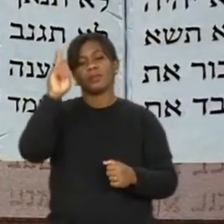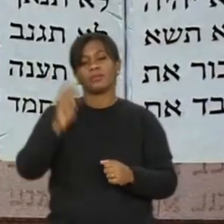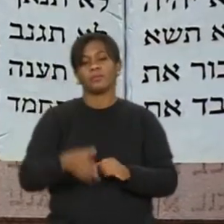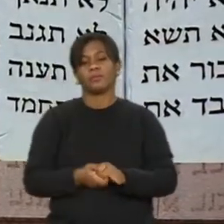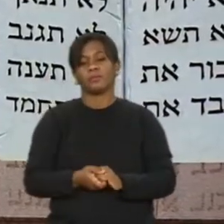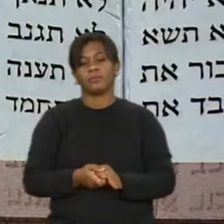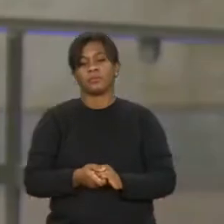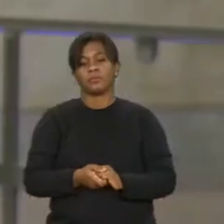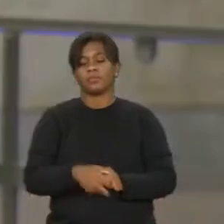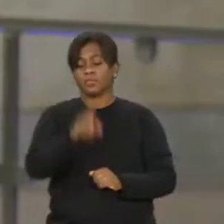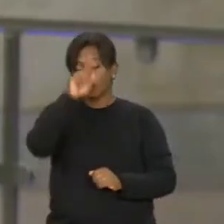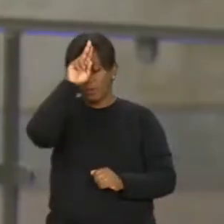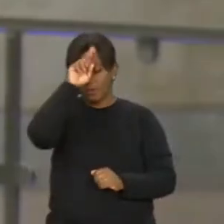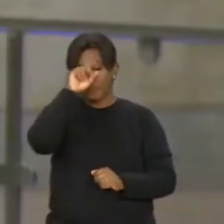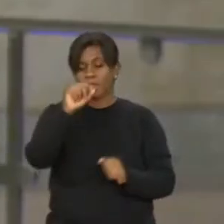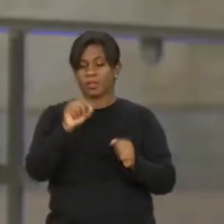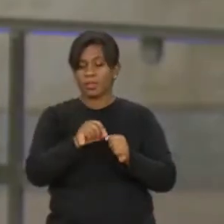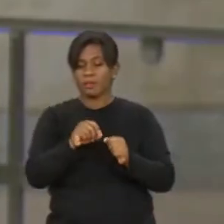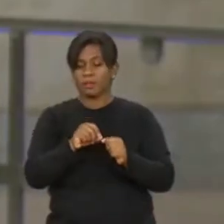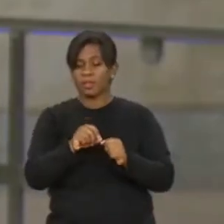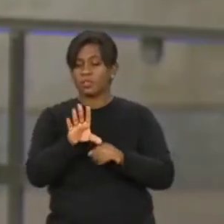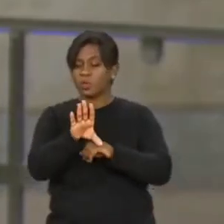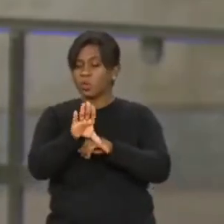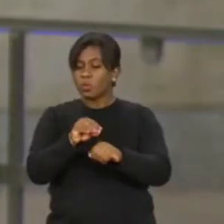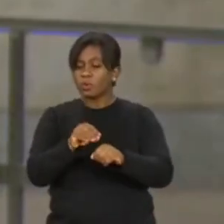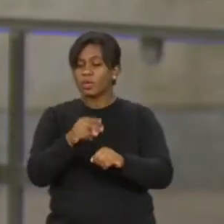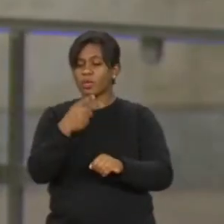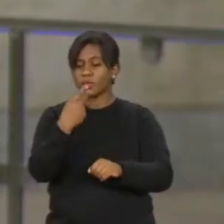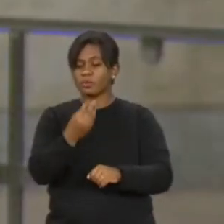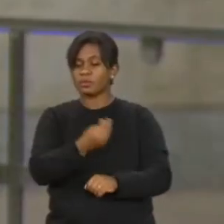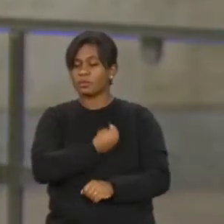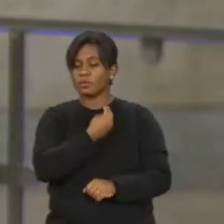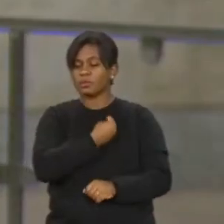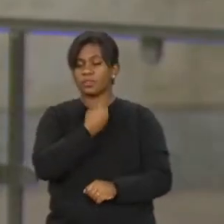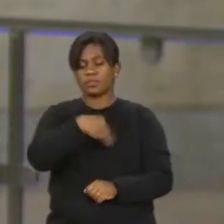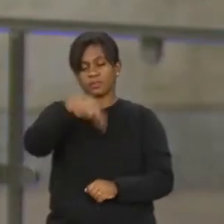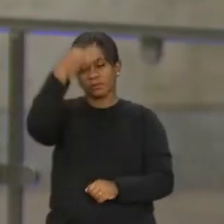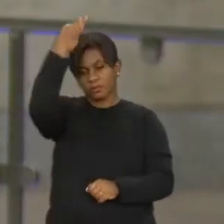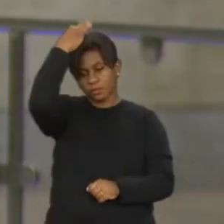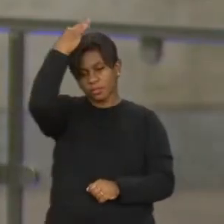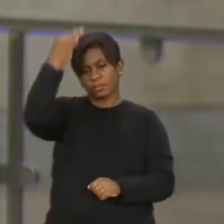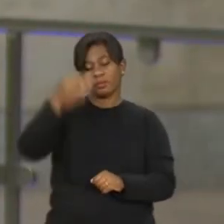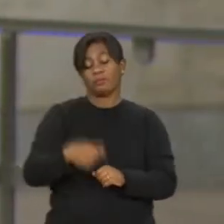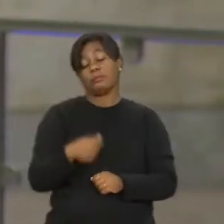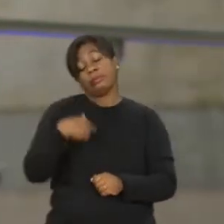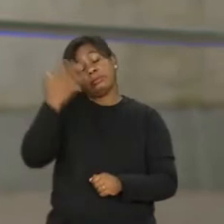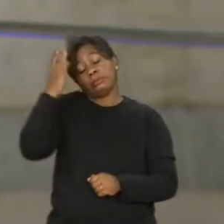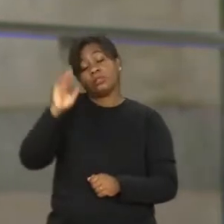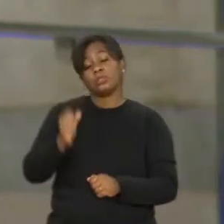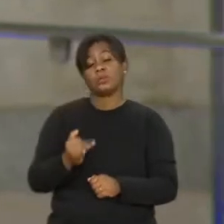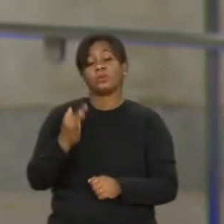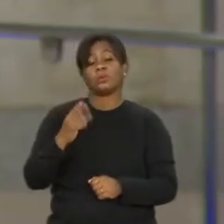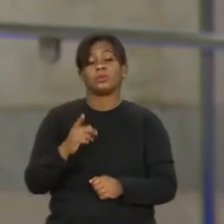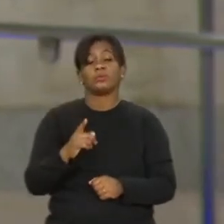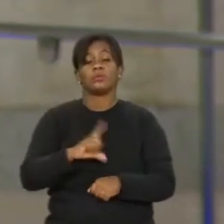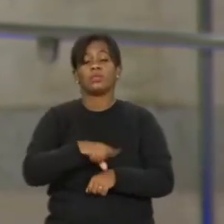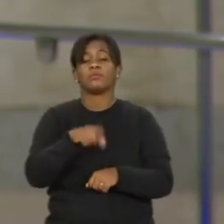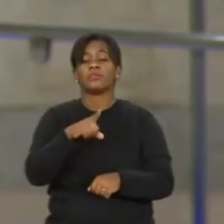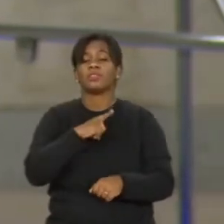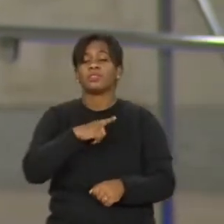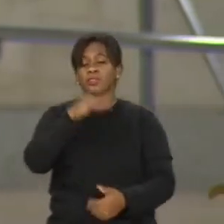do que a formiga faz e fazer isso na sua vida espiritual. Eu não sei quanto tempo você tem na